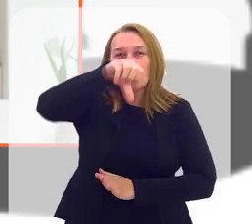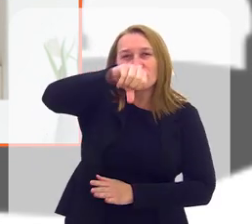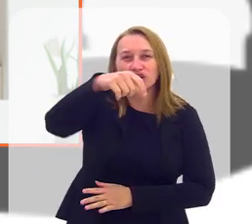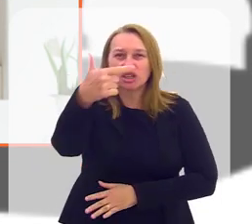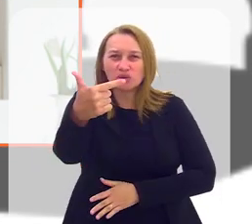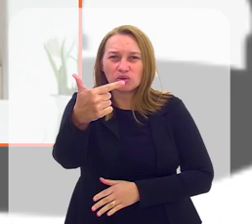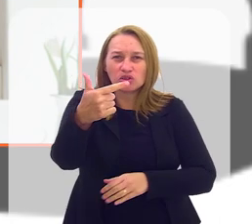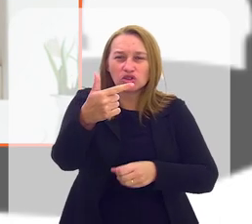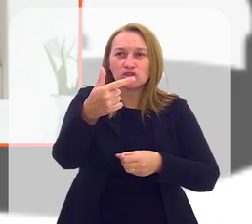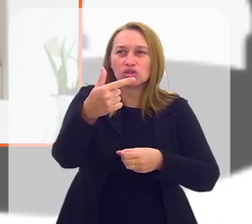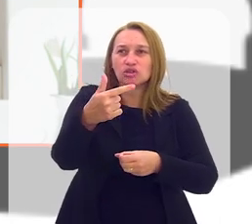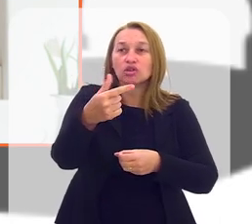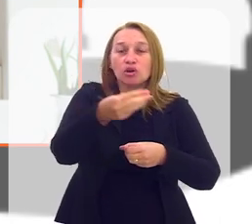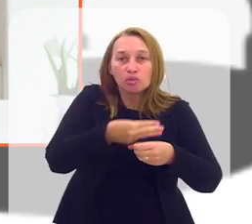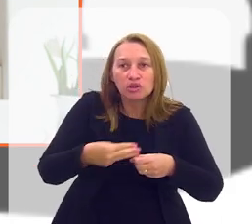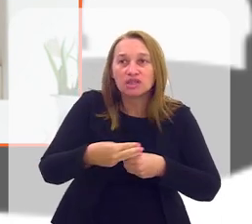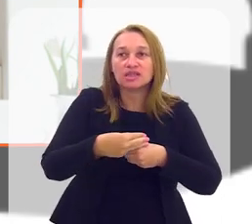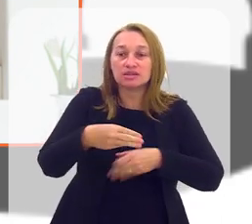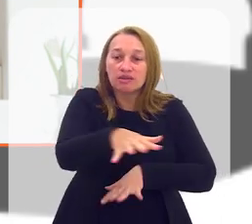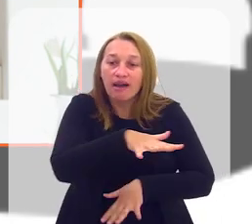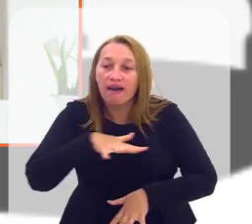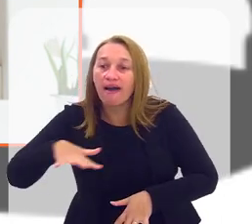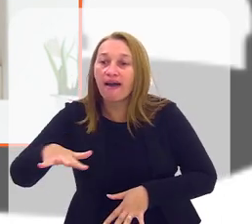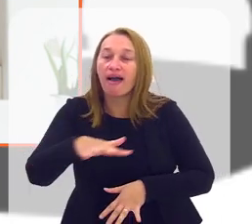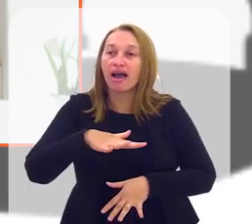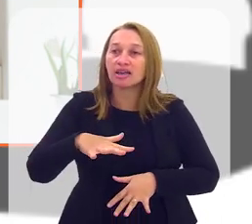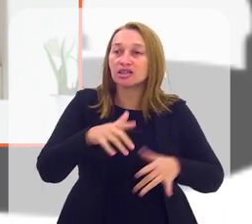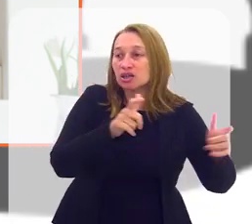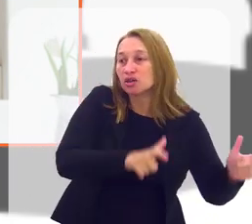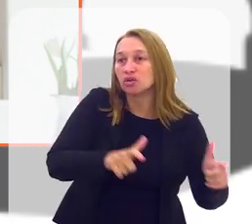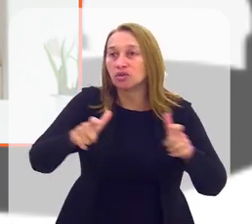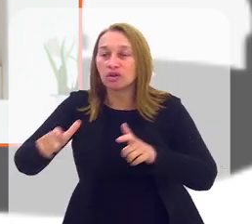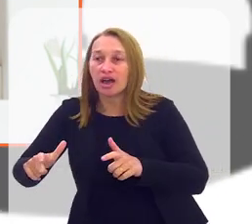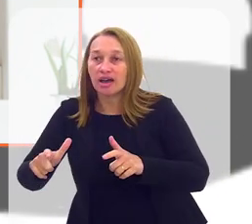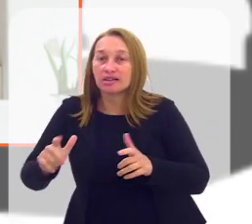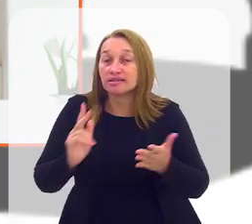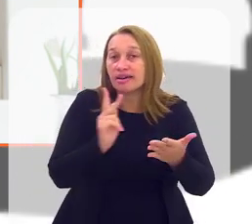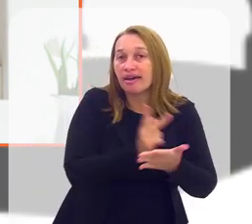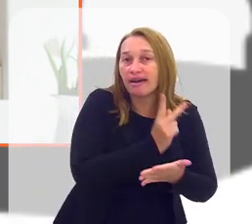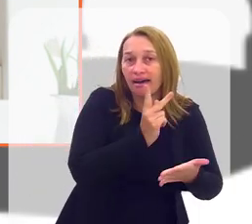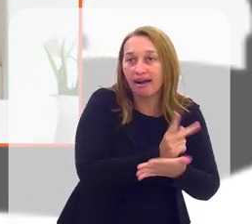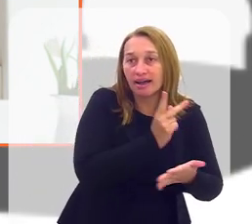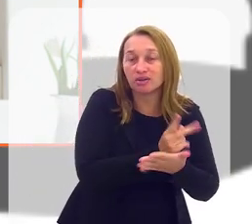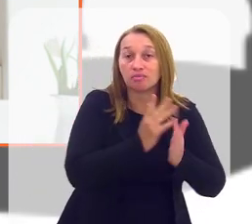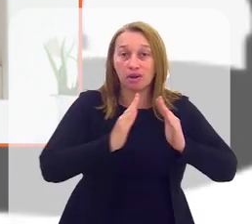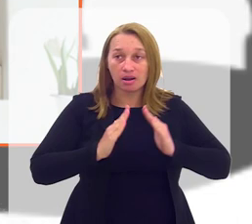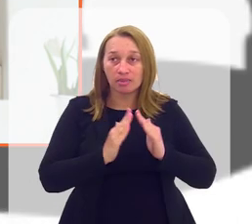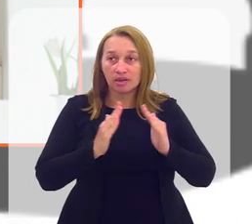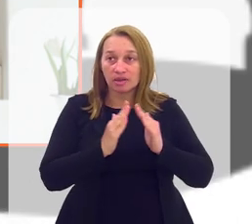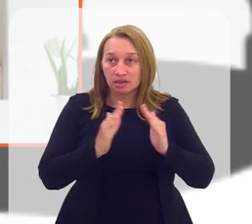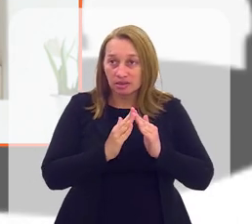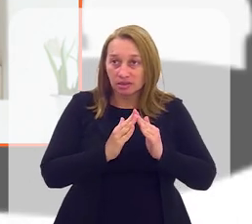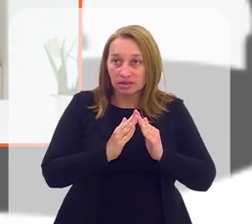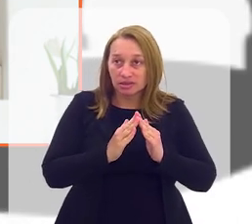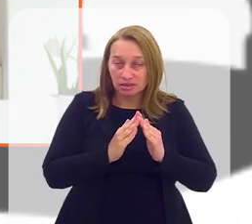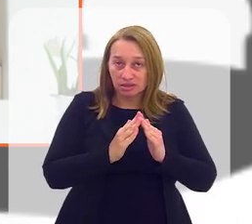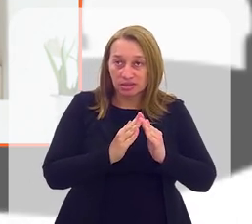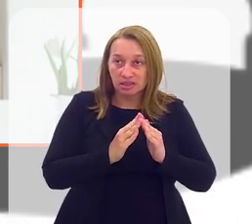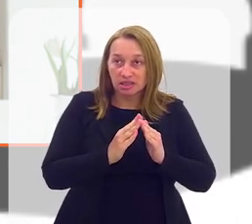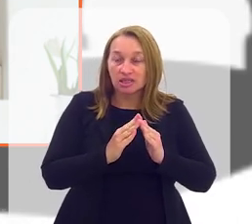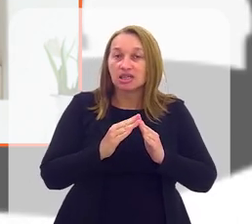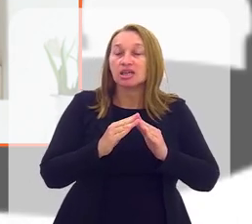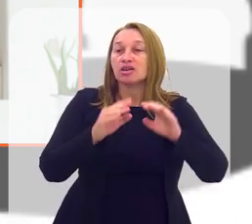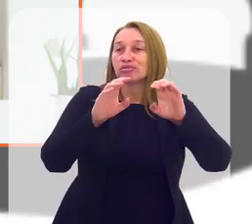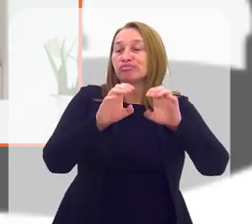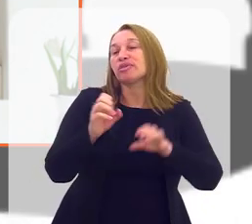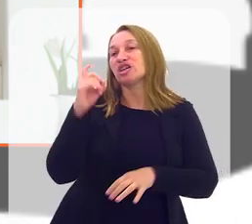92 municípios do estado as áreas e os domicílios inadequados para moradia, a precariedade das condições